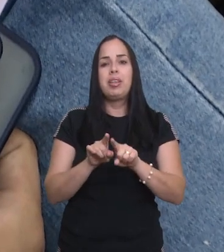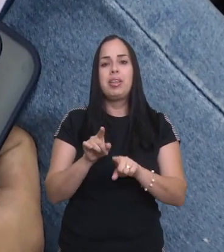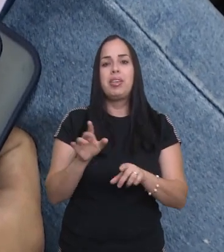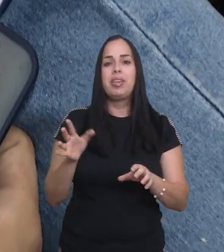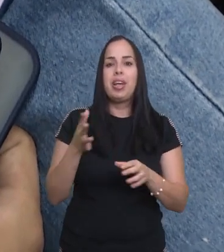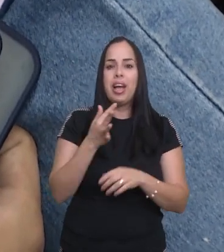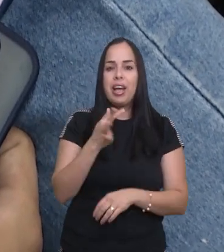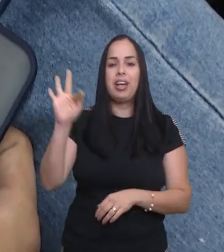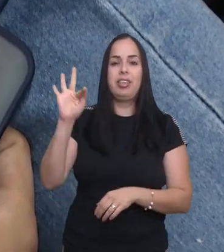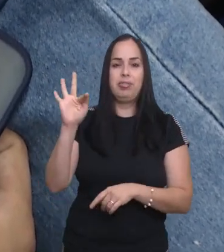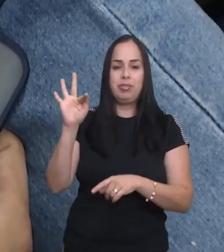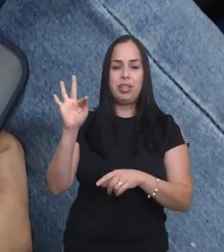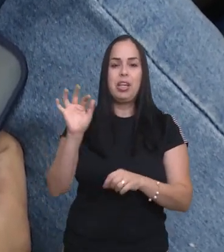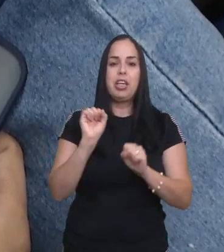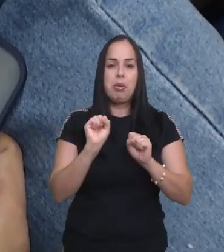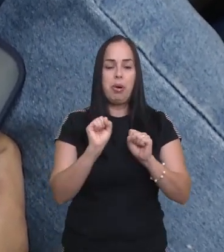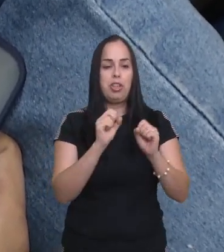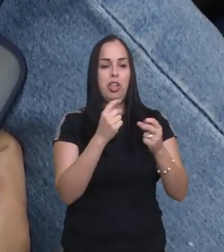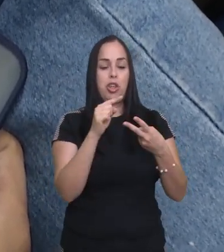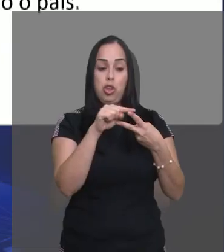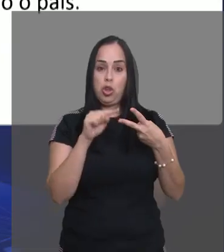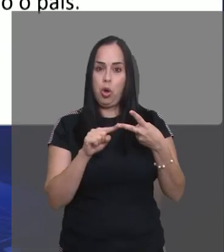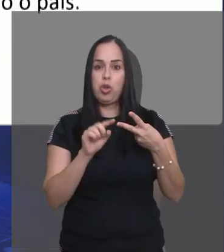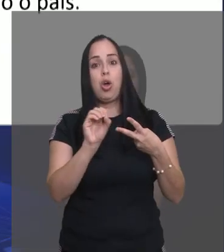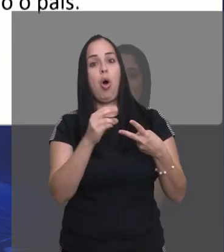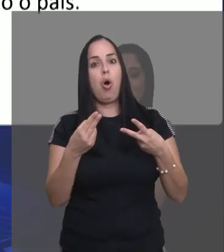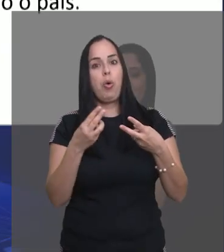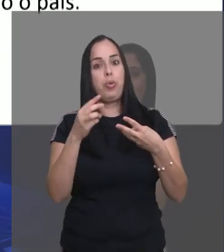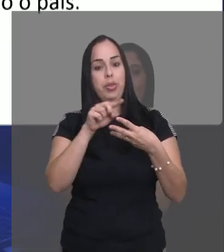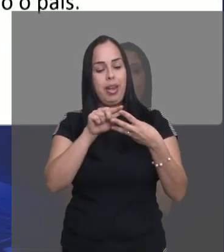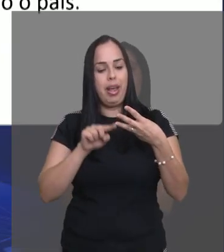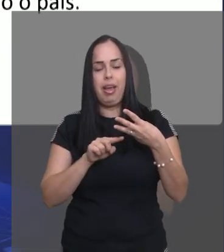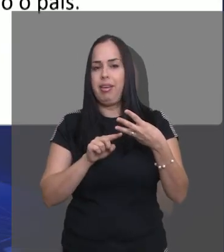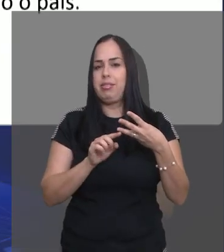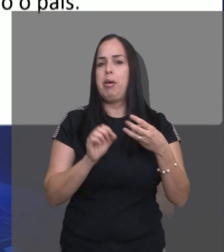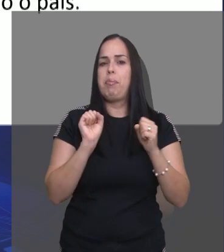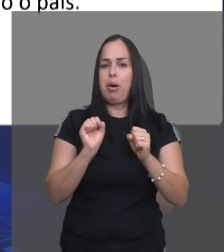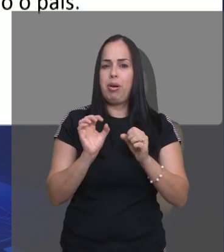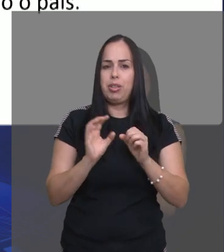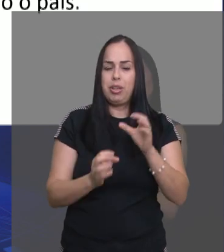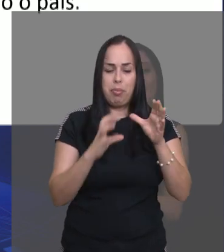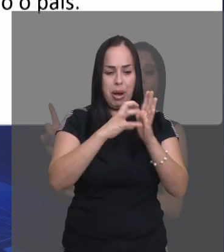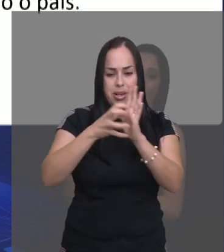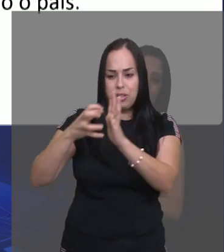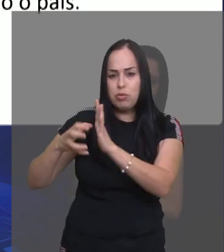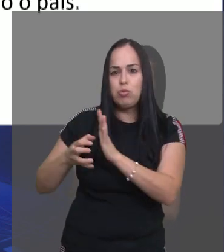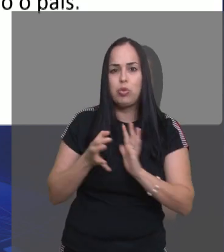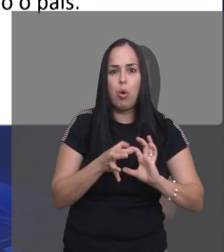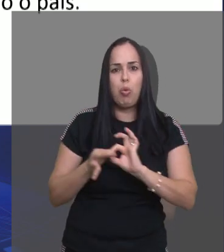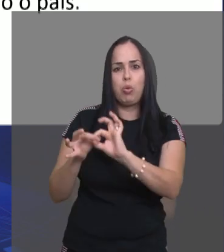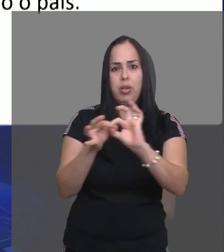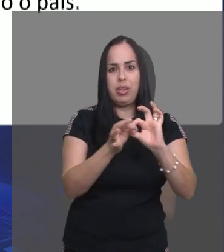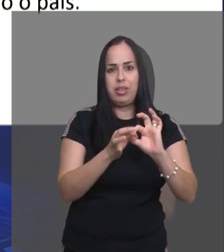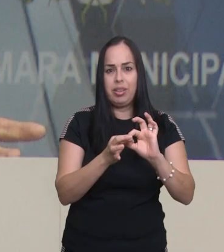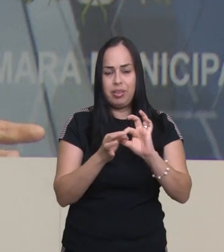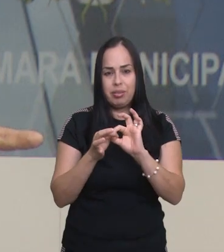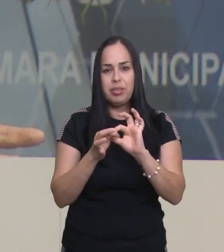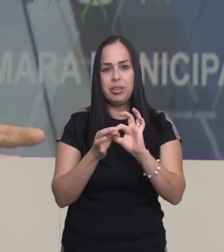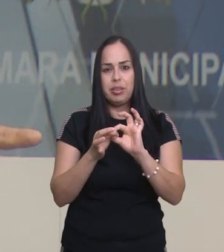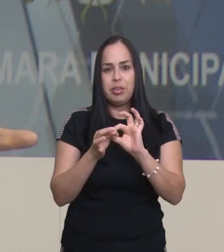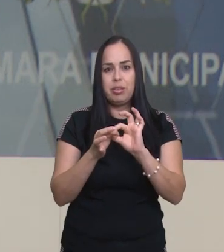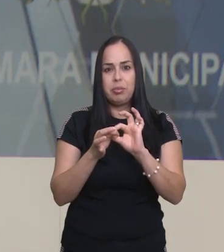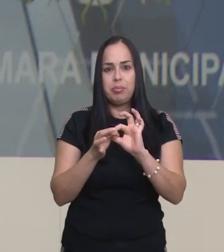para a federação partidária, que permite que 2 ou mais partidos possam se unir para atuar em uma só legenda.